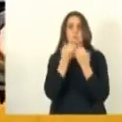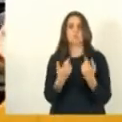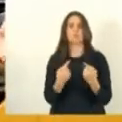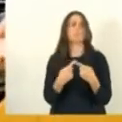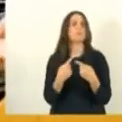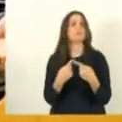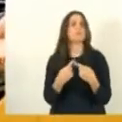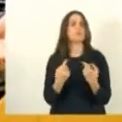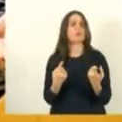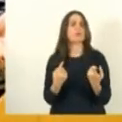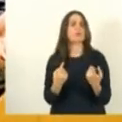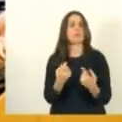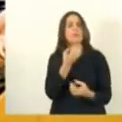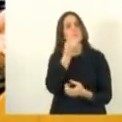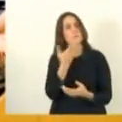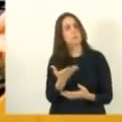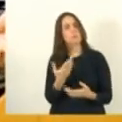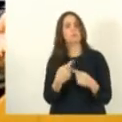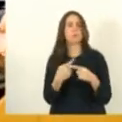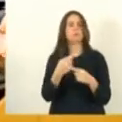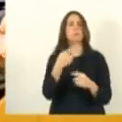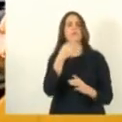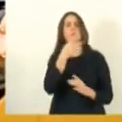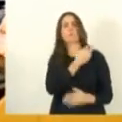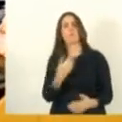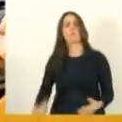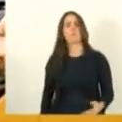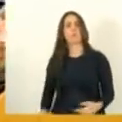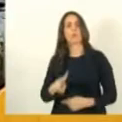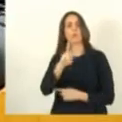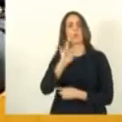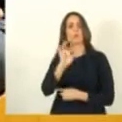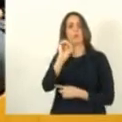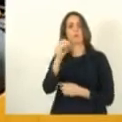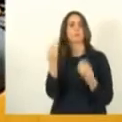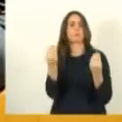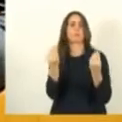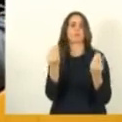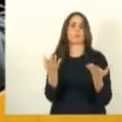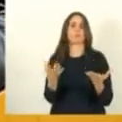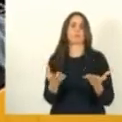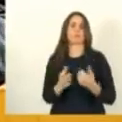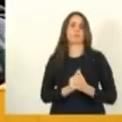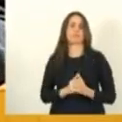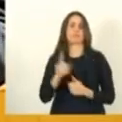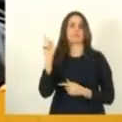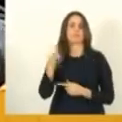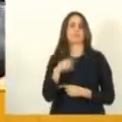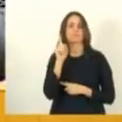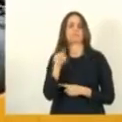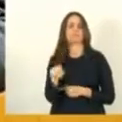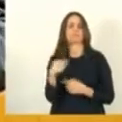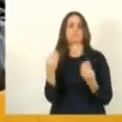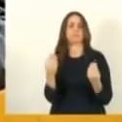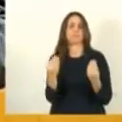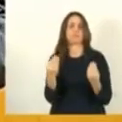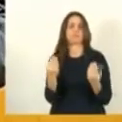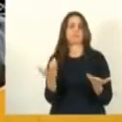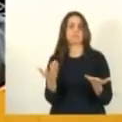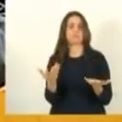que o governo não faz? Então, acho que não tem sentido vetar, né? Tem sentido, na verdade,